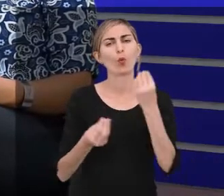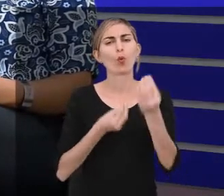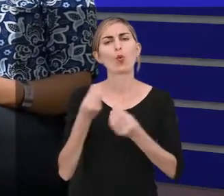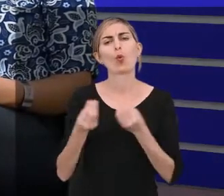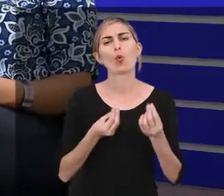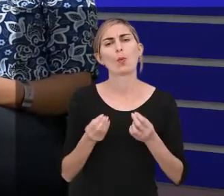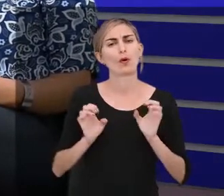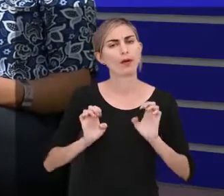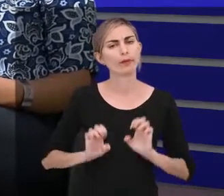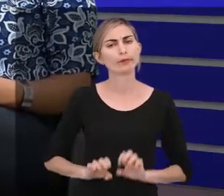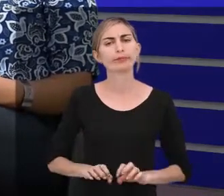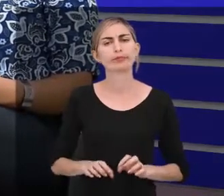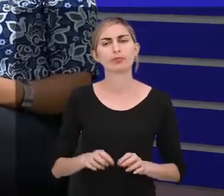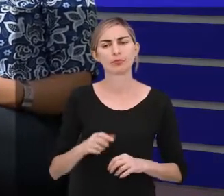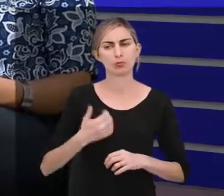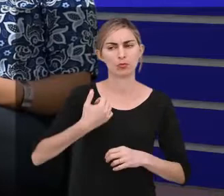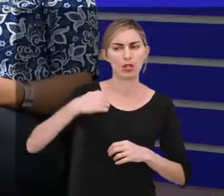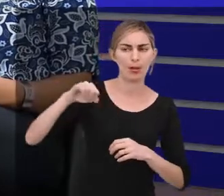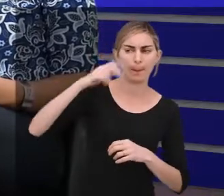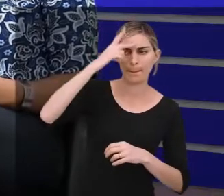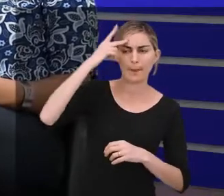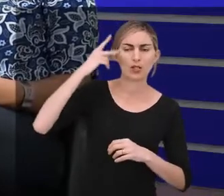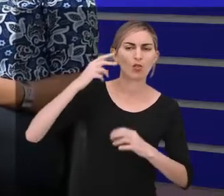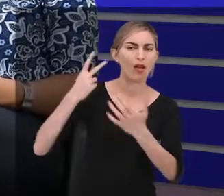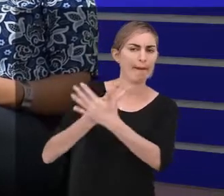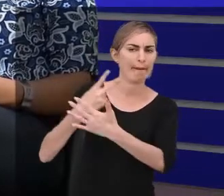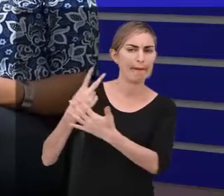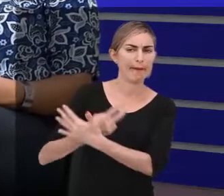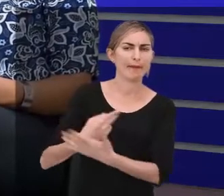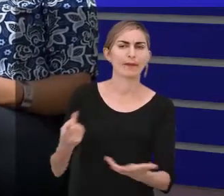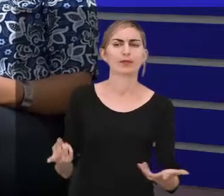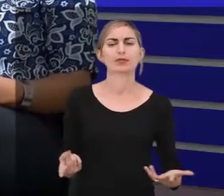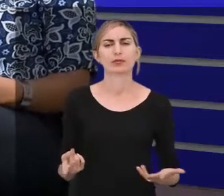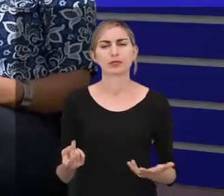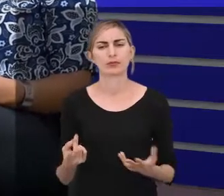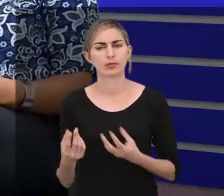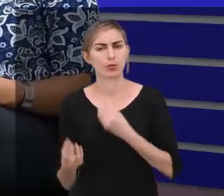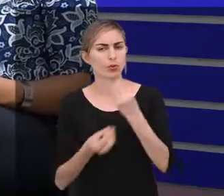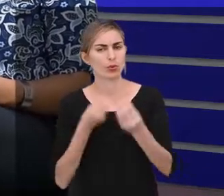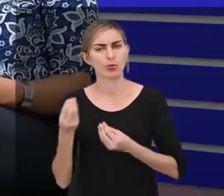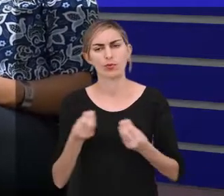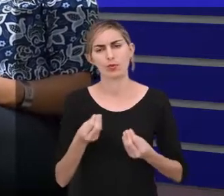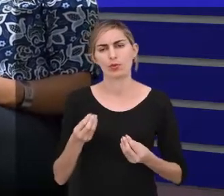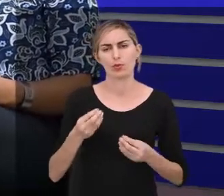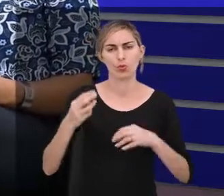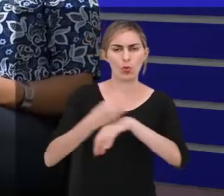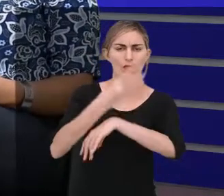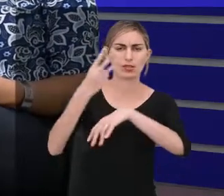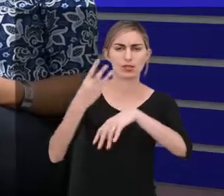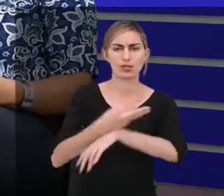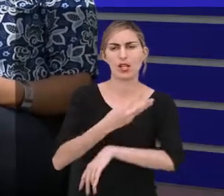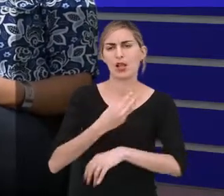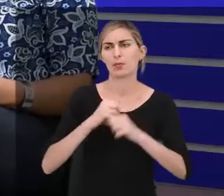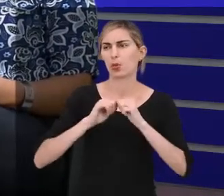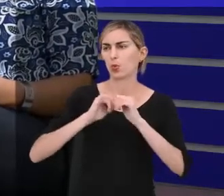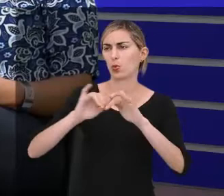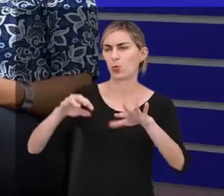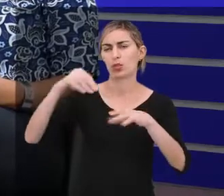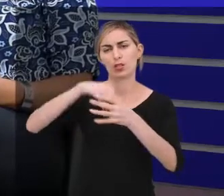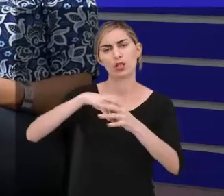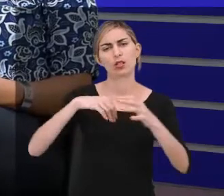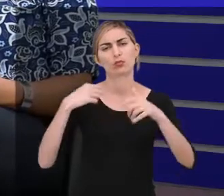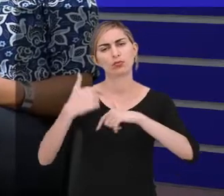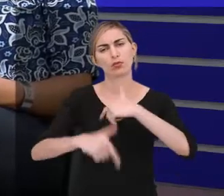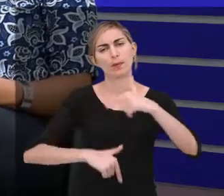por exemplo, que é uma pessoa que transmite muitas fake news, principalmente digamos assim, no WhatsApp do ambiente de